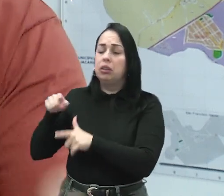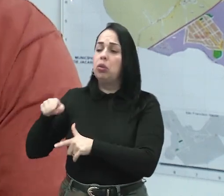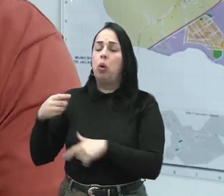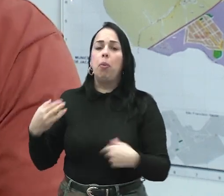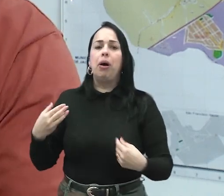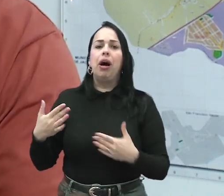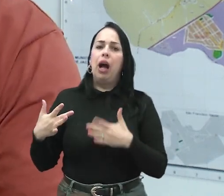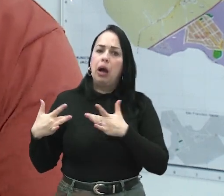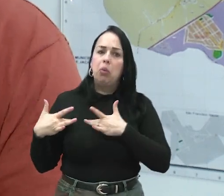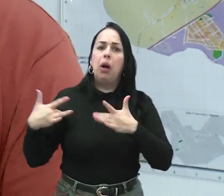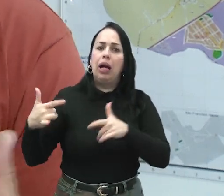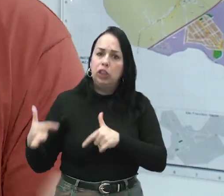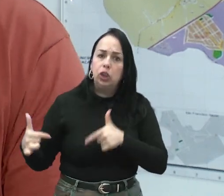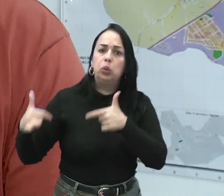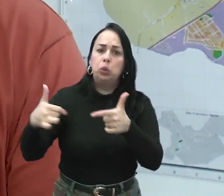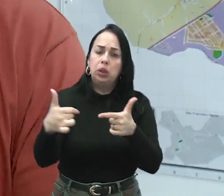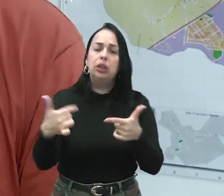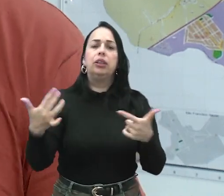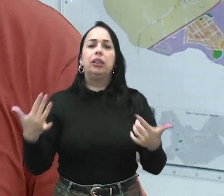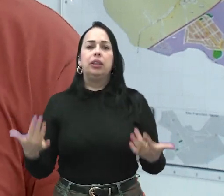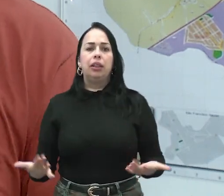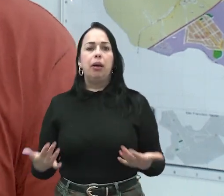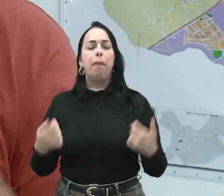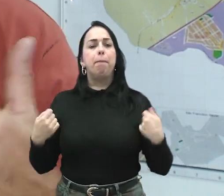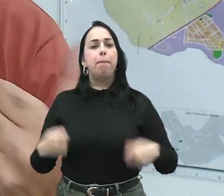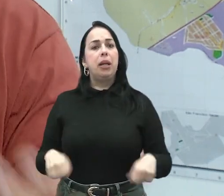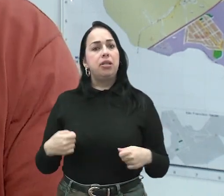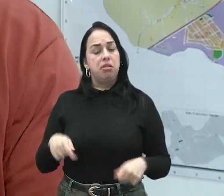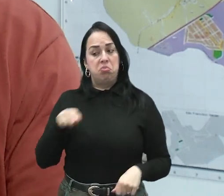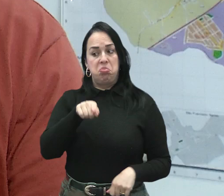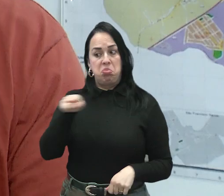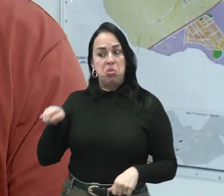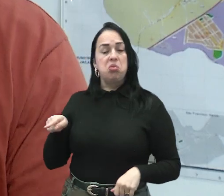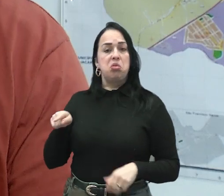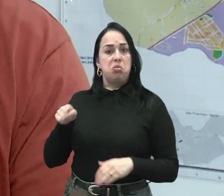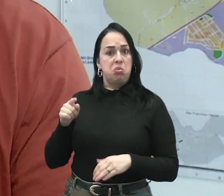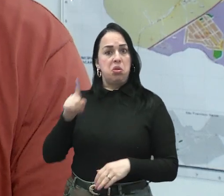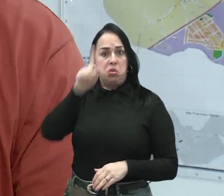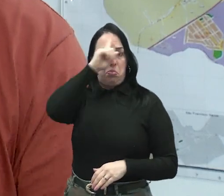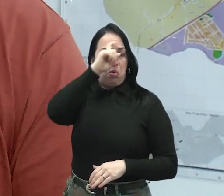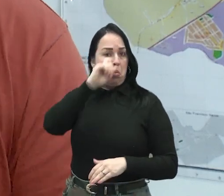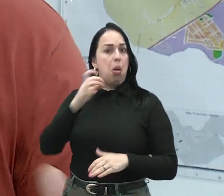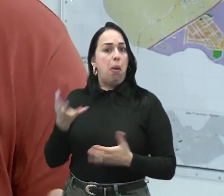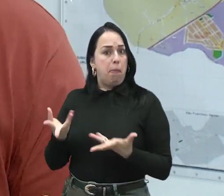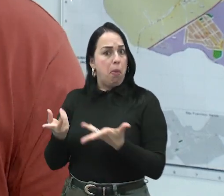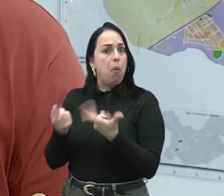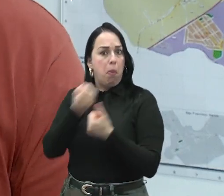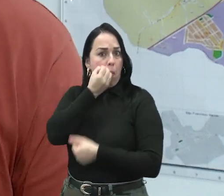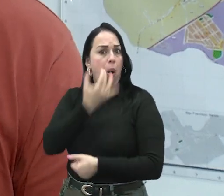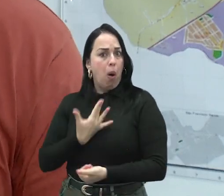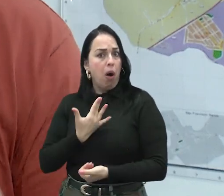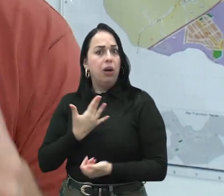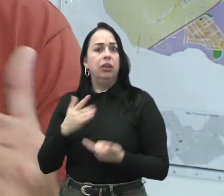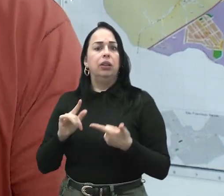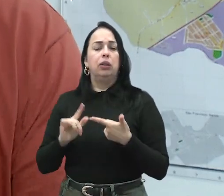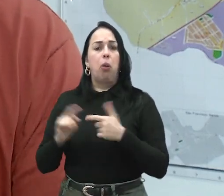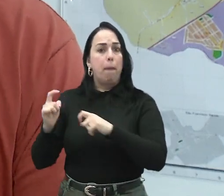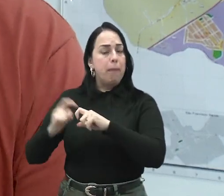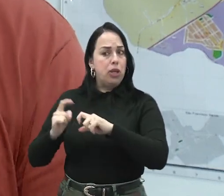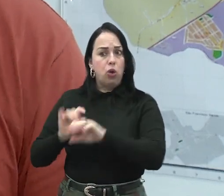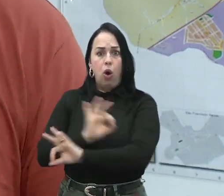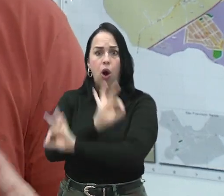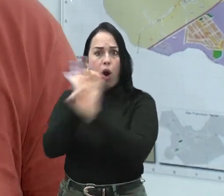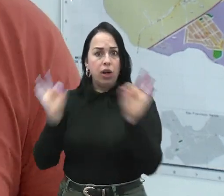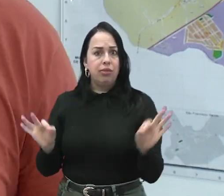com prestação de serviço? Nós já precisamos... É de excelência esses hospitais, com grande prestação de serviço, com médicos